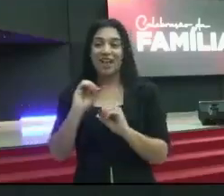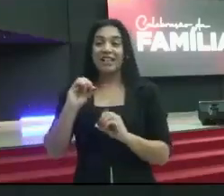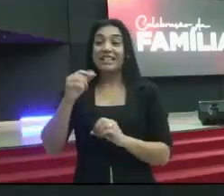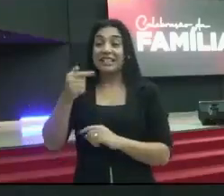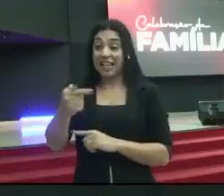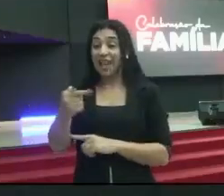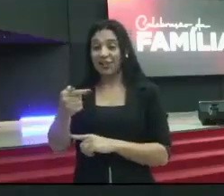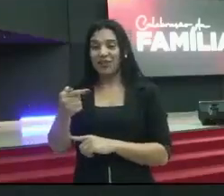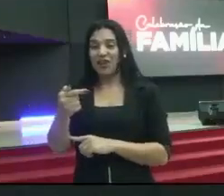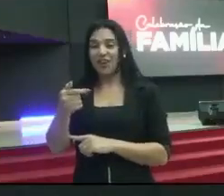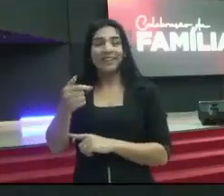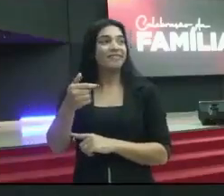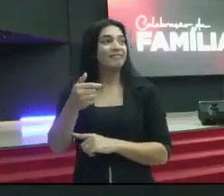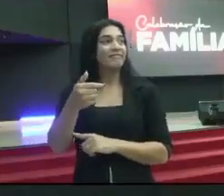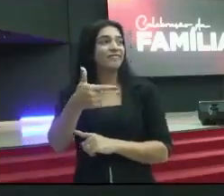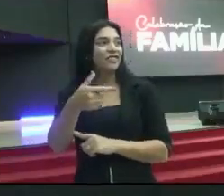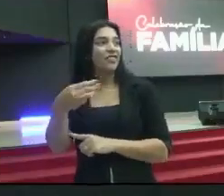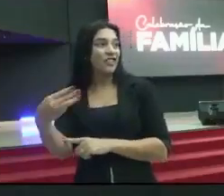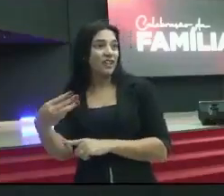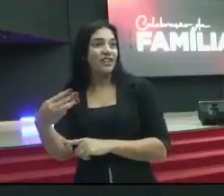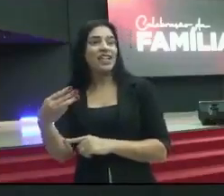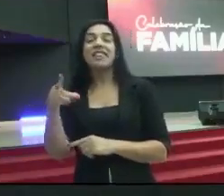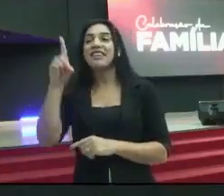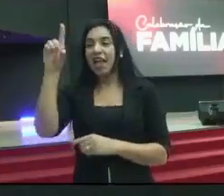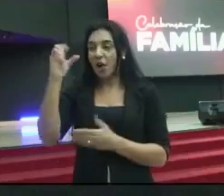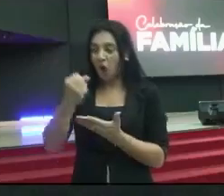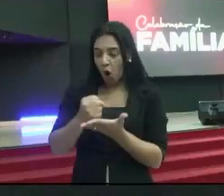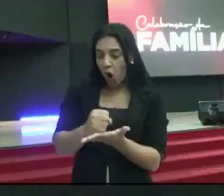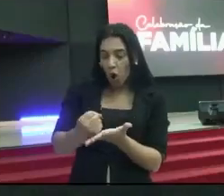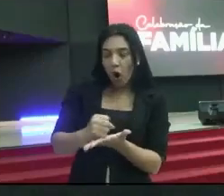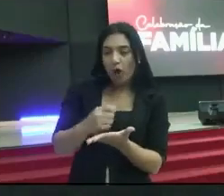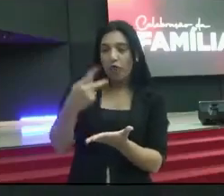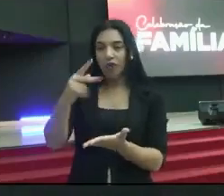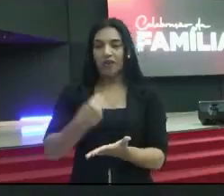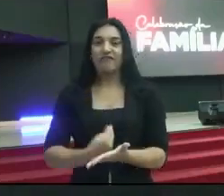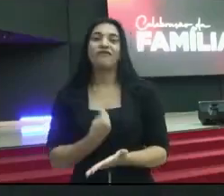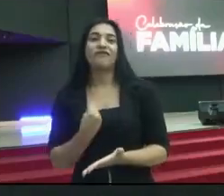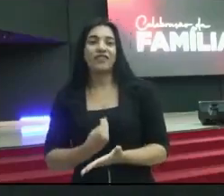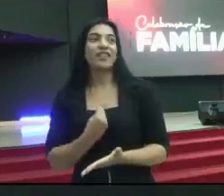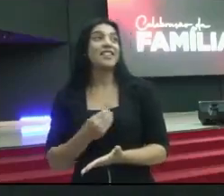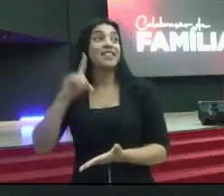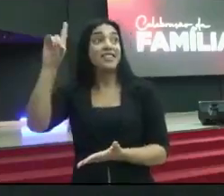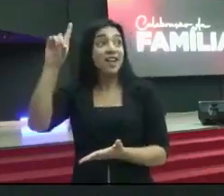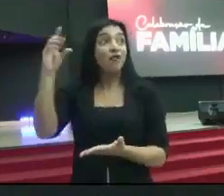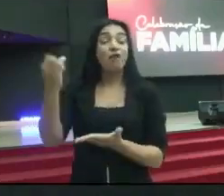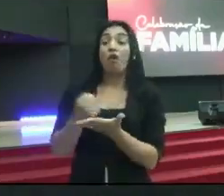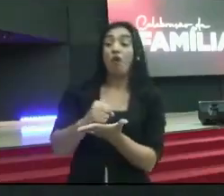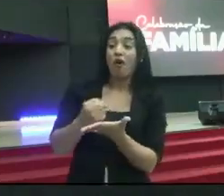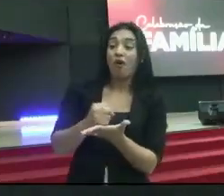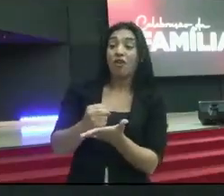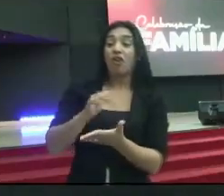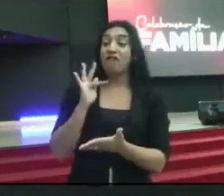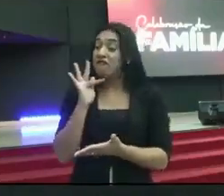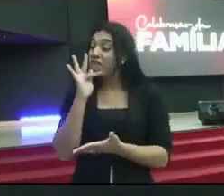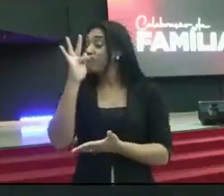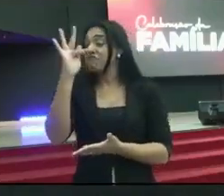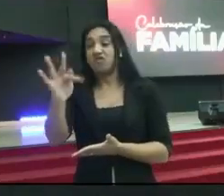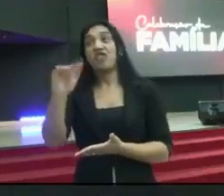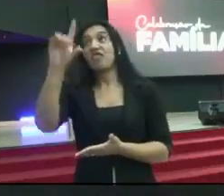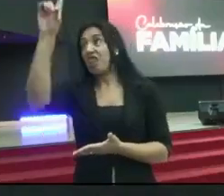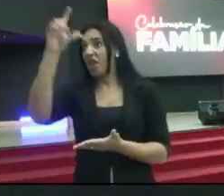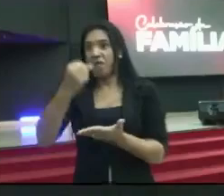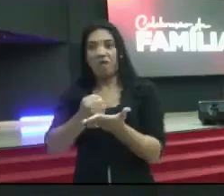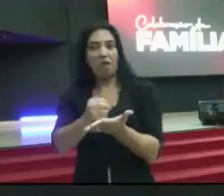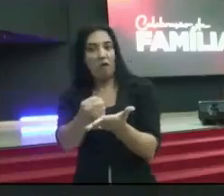Deus controla a sua história, Deus controla a sua vida, Deus controla o seu futuro,